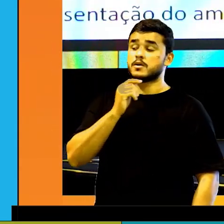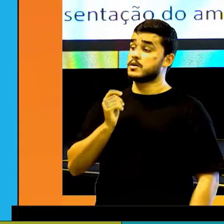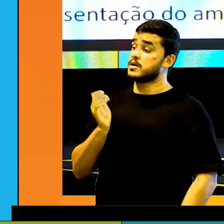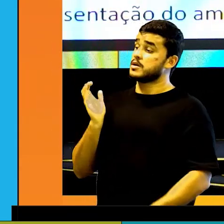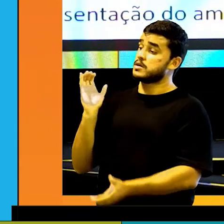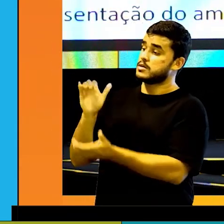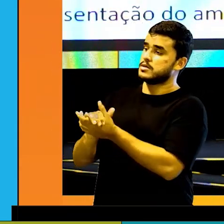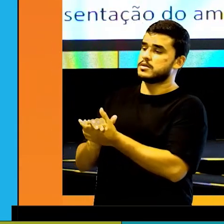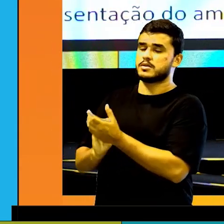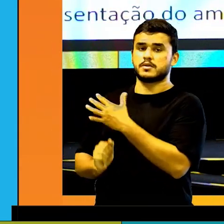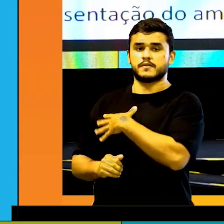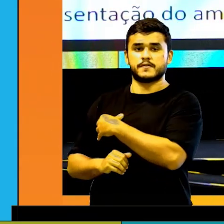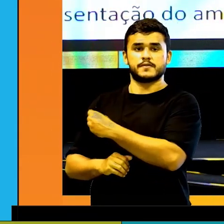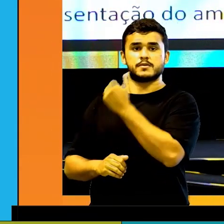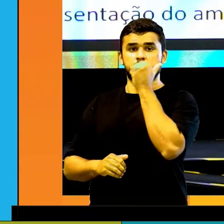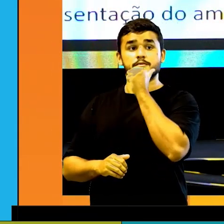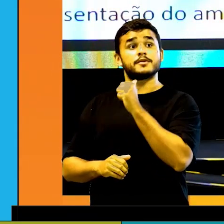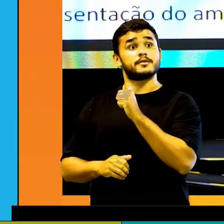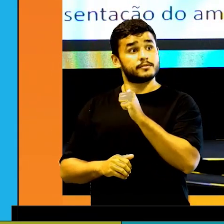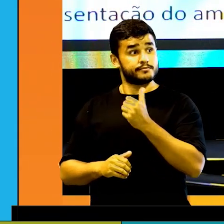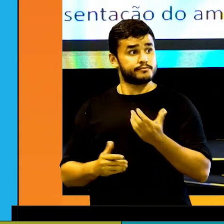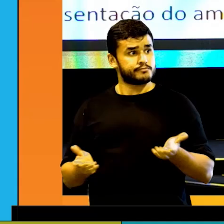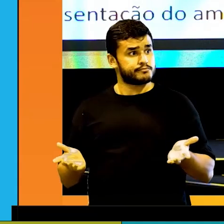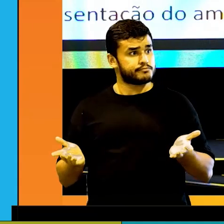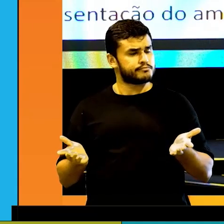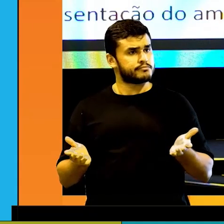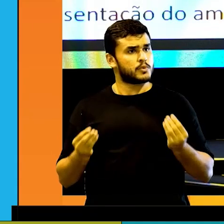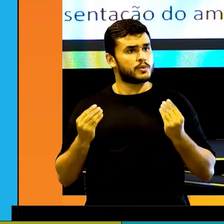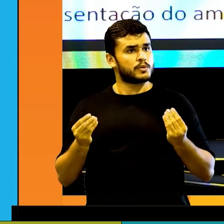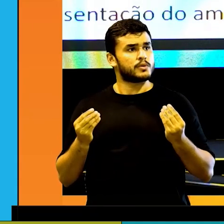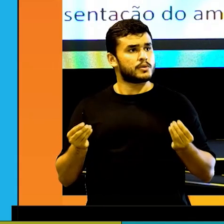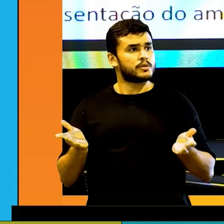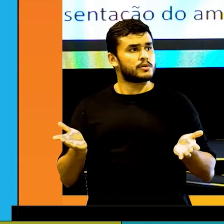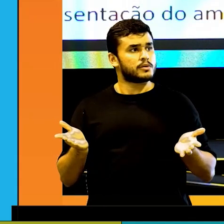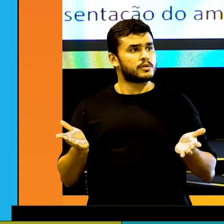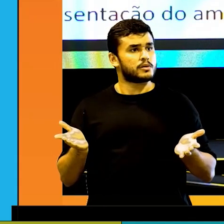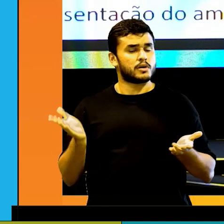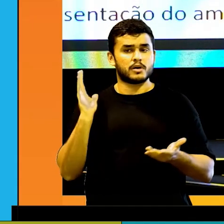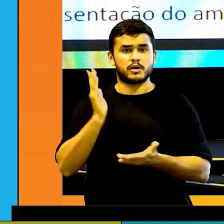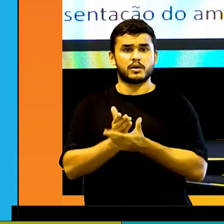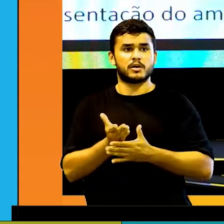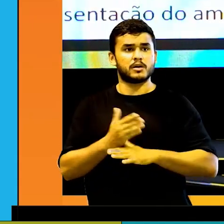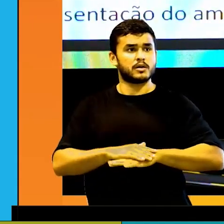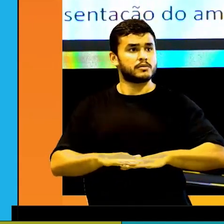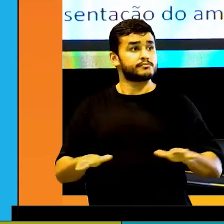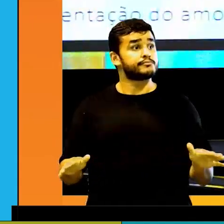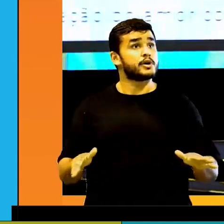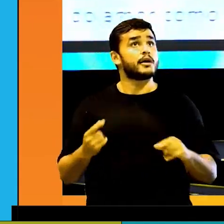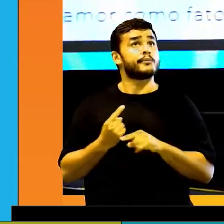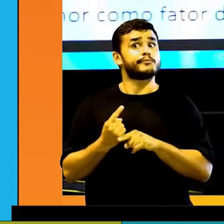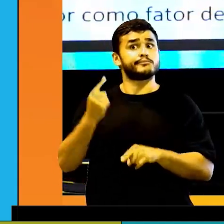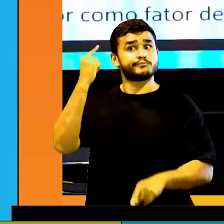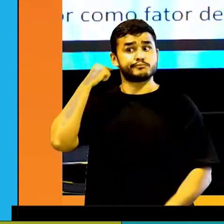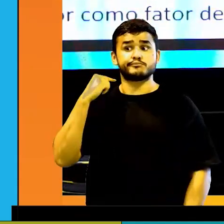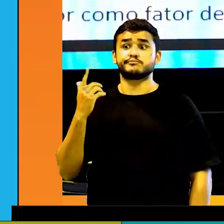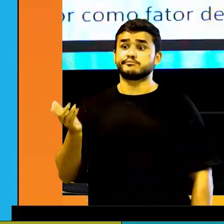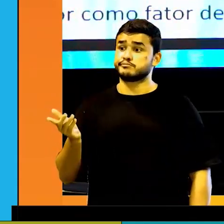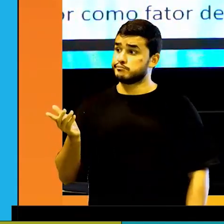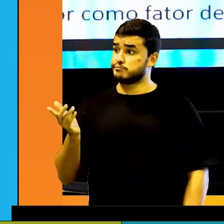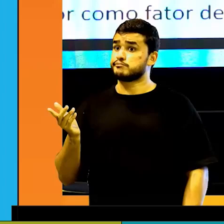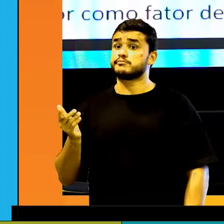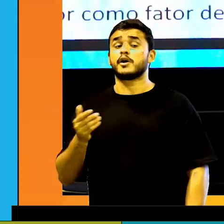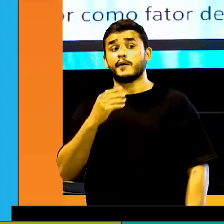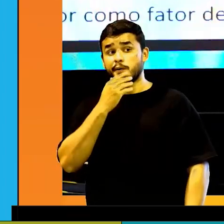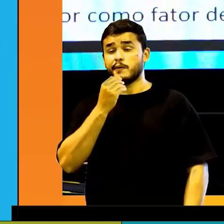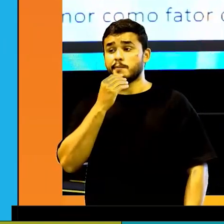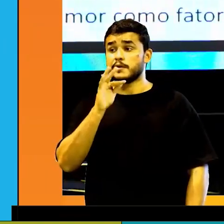filha dele. Ou época boa, que eu não sei porque que acabou. Então havia na época os rapazes caçadores. E o Fernando era um